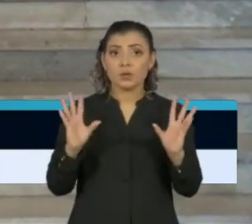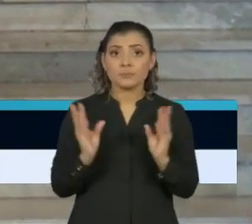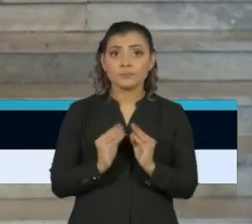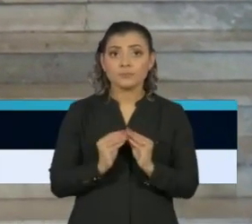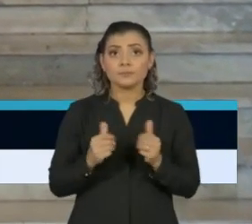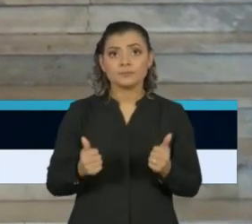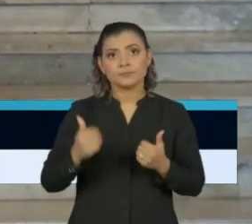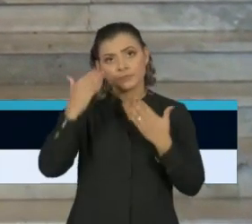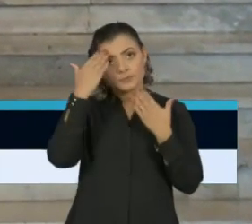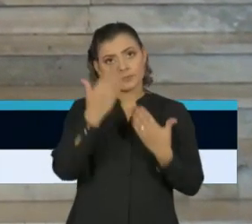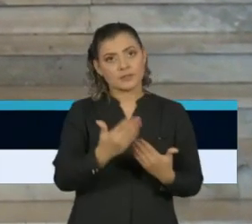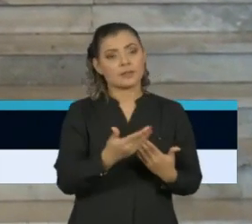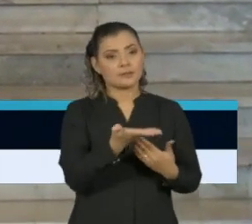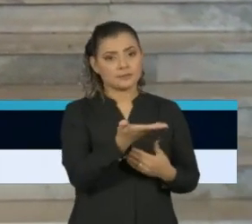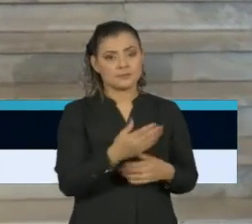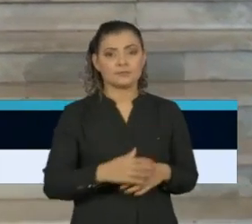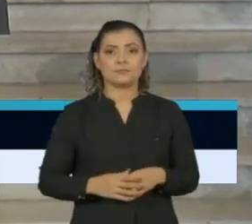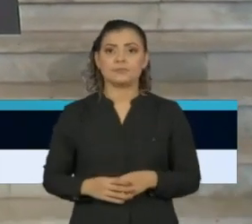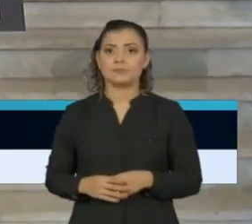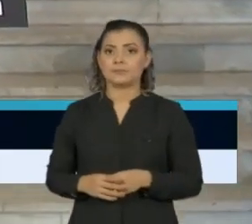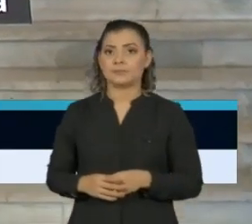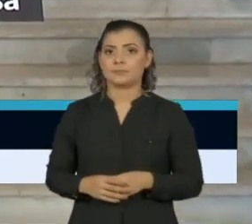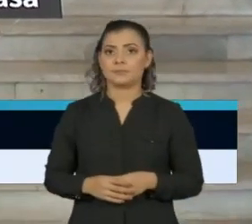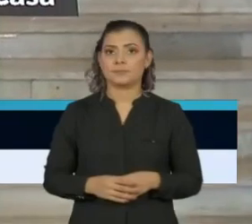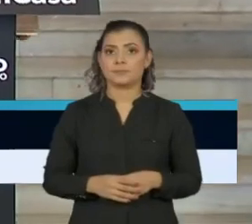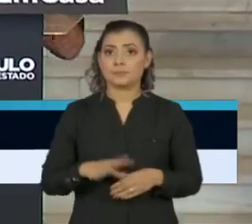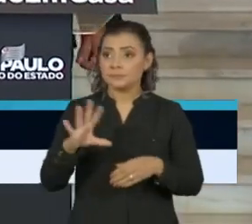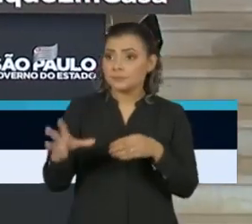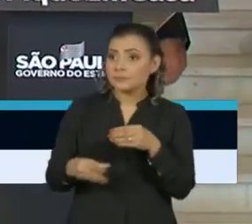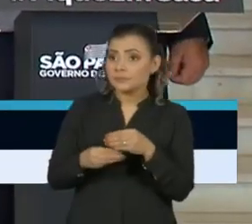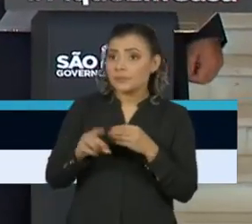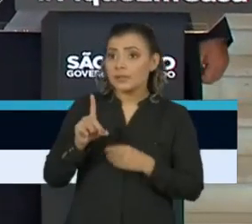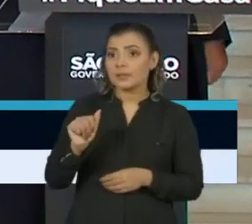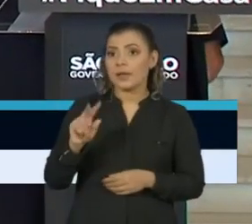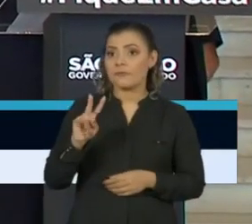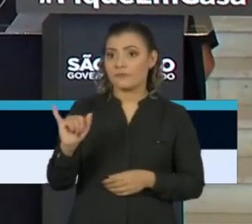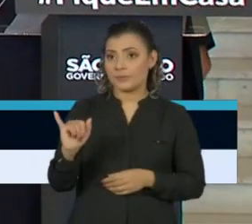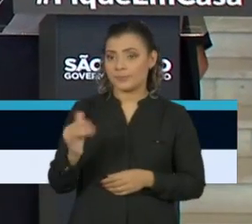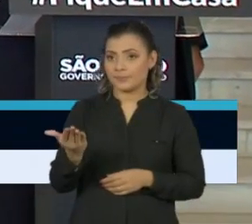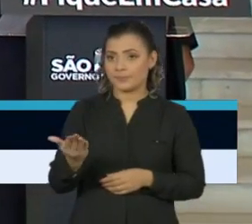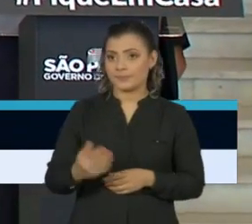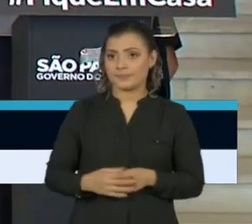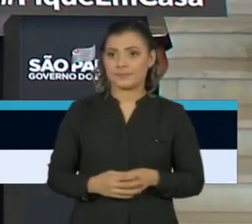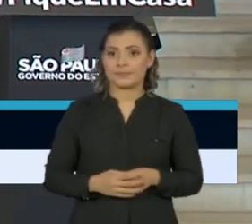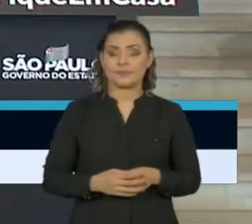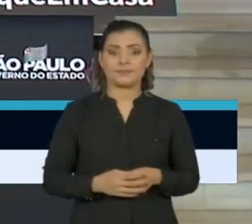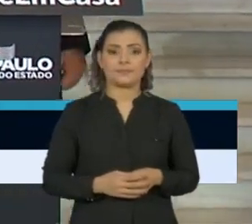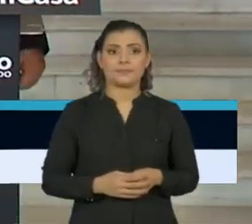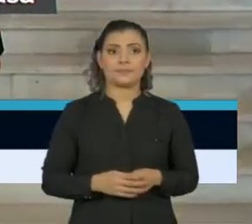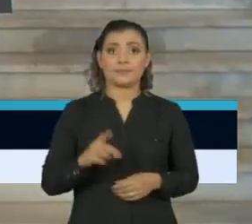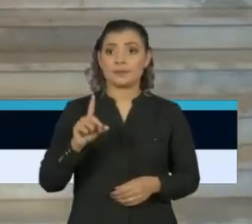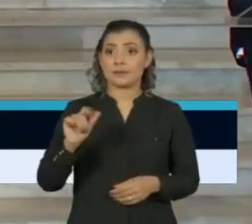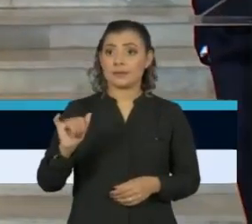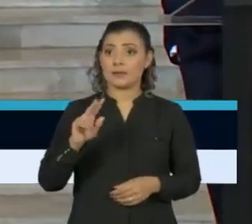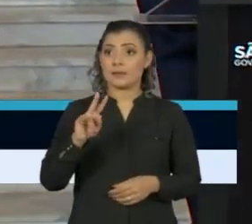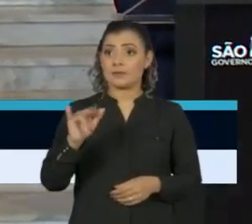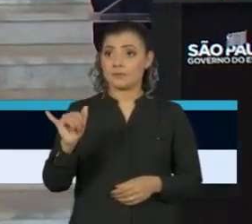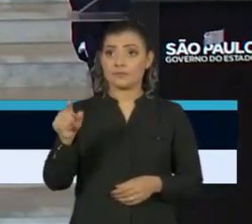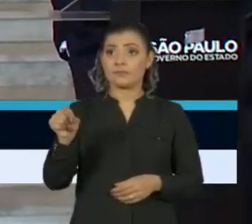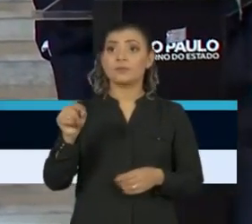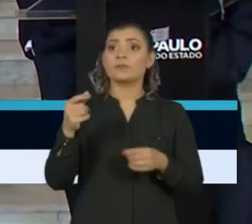Obrigado, doutor Guerra. Tem ainda alguma complementação? Doutor Davi Wipp, por favor. Ok. Doutor Davi ficará à disposição